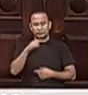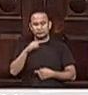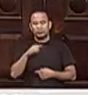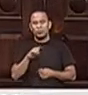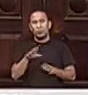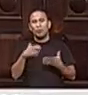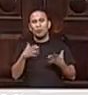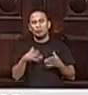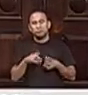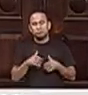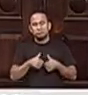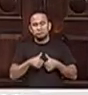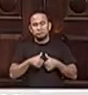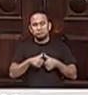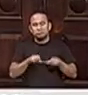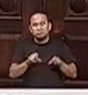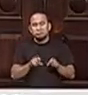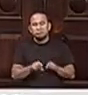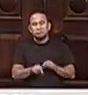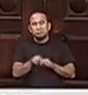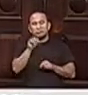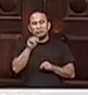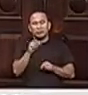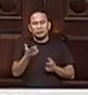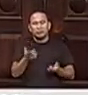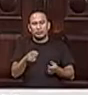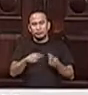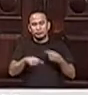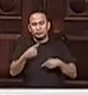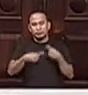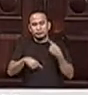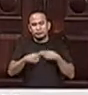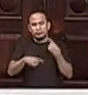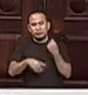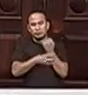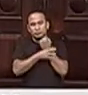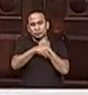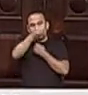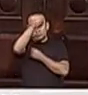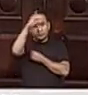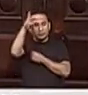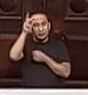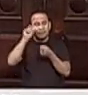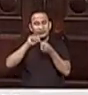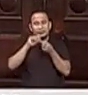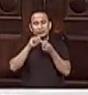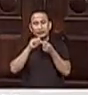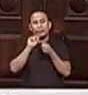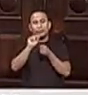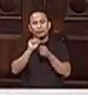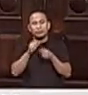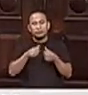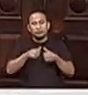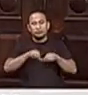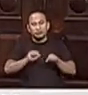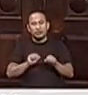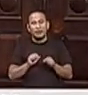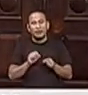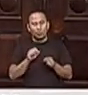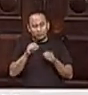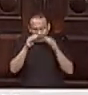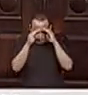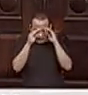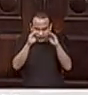que definem a política de segurança pública, fazendo com que aqueles que estão na ponta, cumprindo as